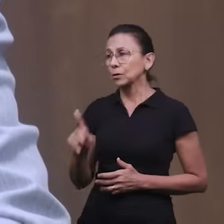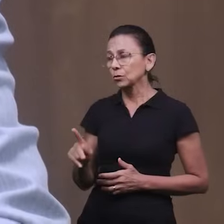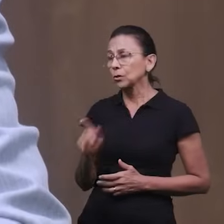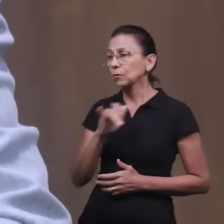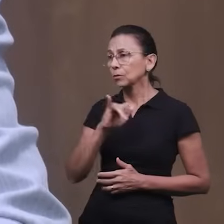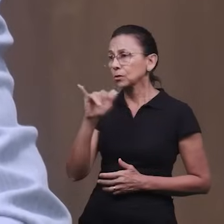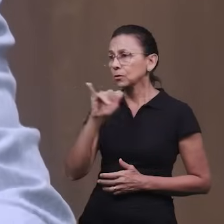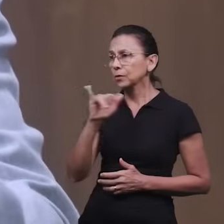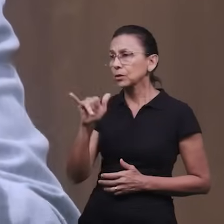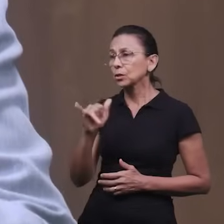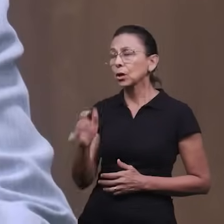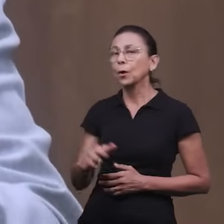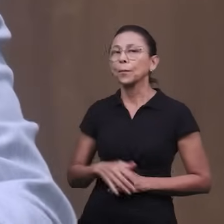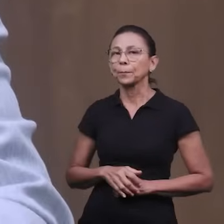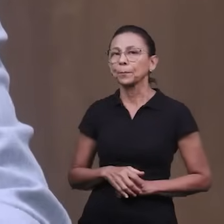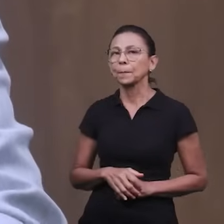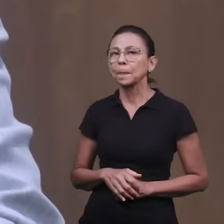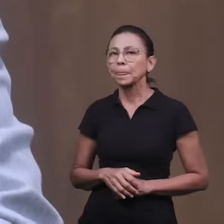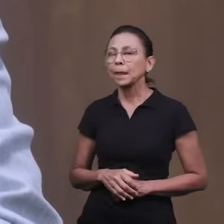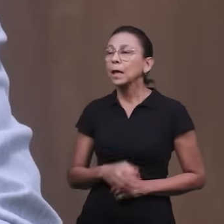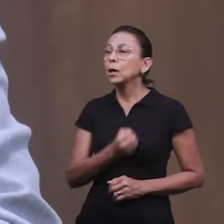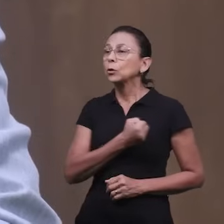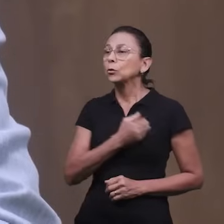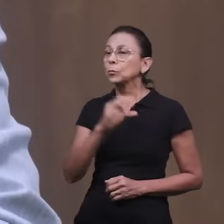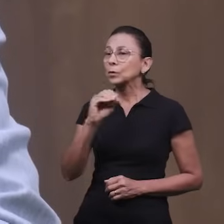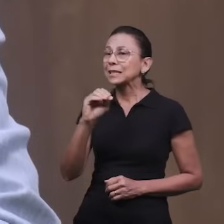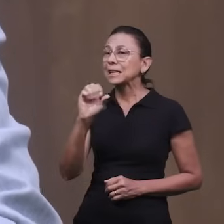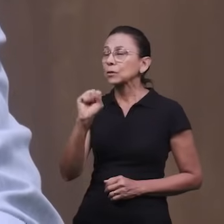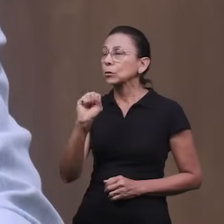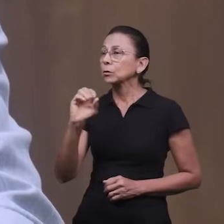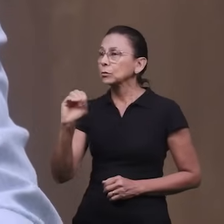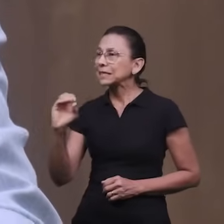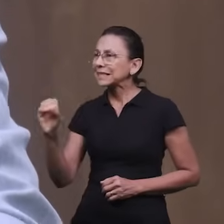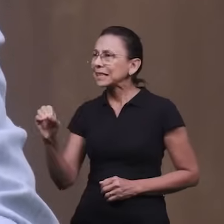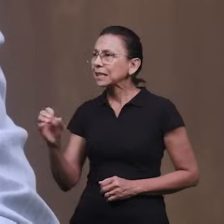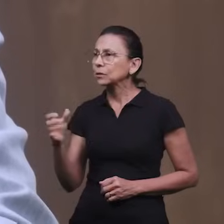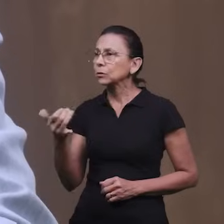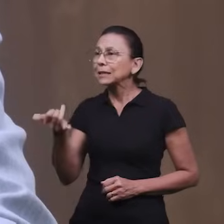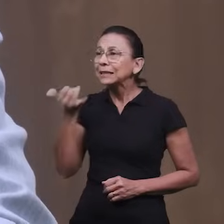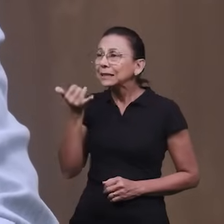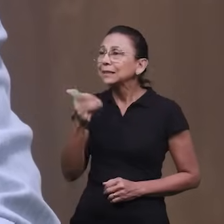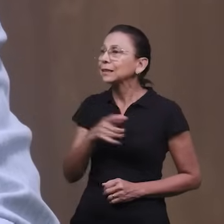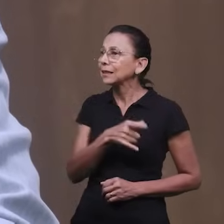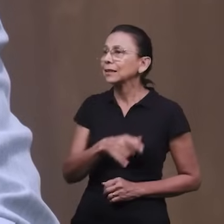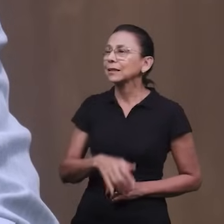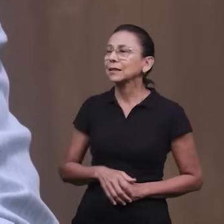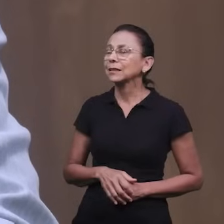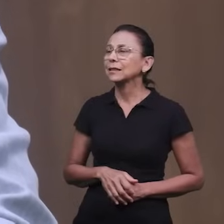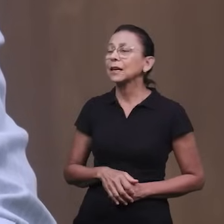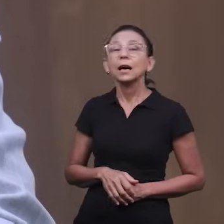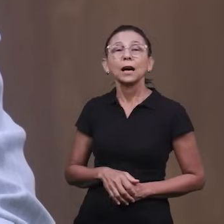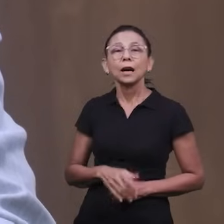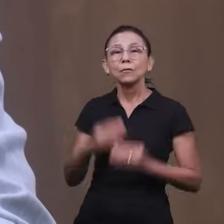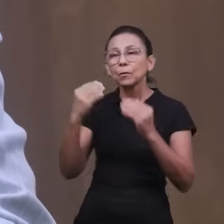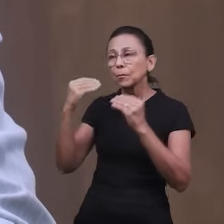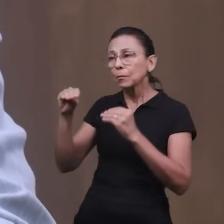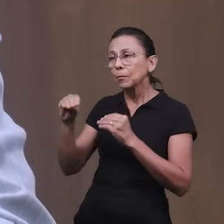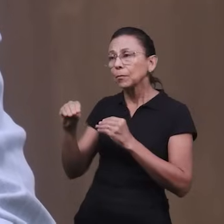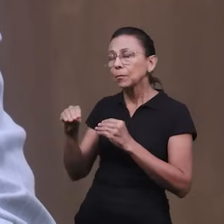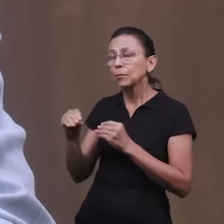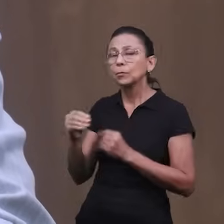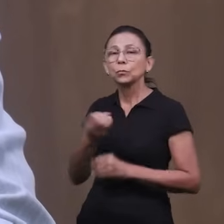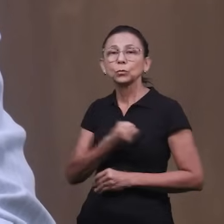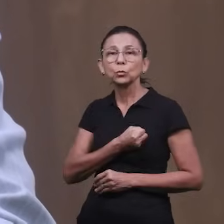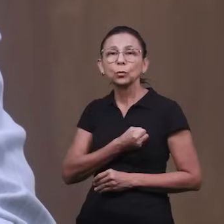da Igreja Cristã Maranata. Ela se identificou como membro da igreja, passou o número para ele e ele ligou. Ele